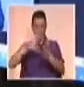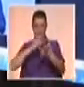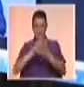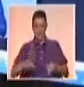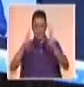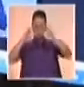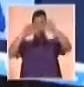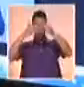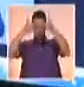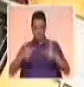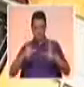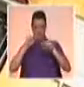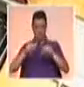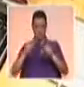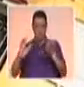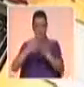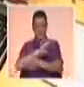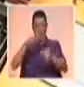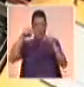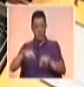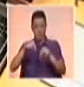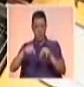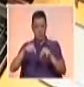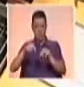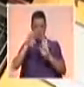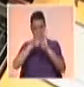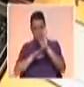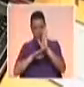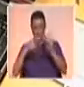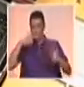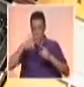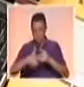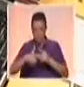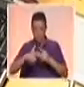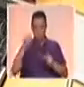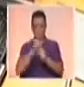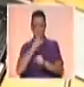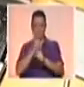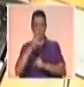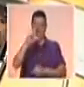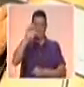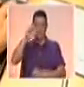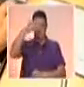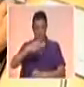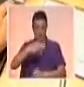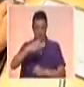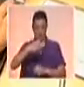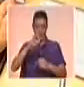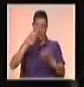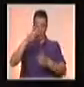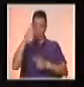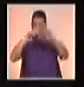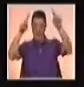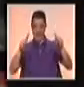no site durante a emissão do Jornal Hoje. Quando o programa foi interrompido, o serviço de língua gestual em duplo ecrã na